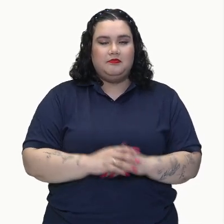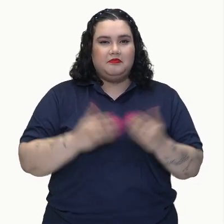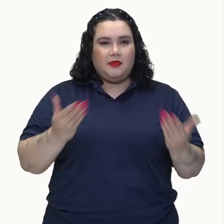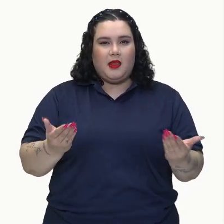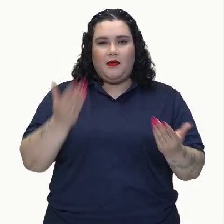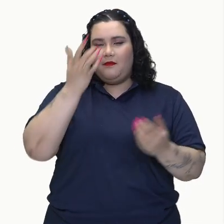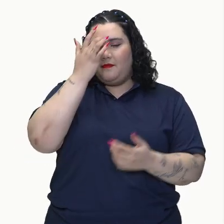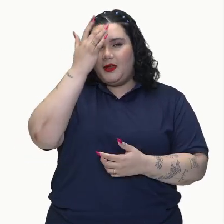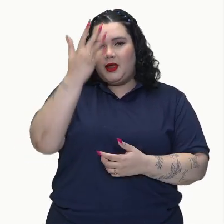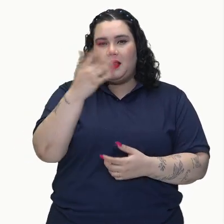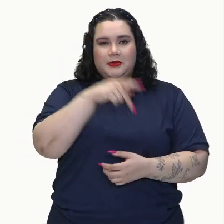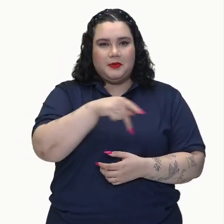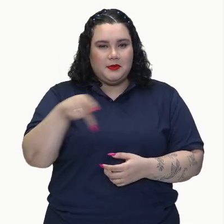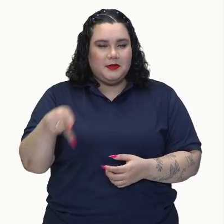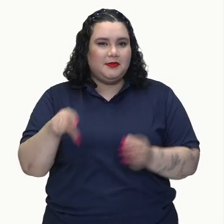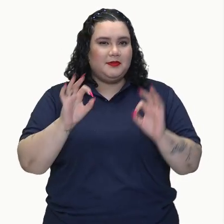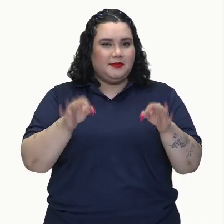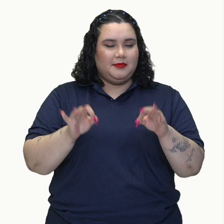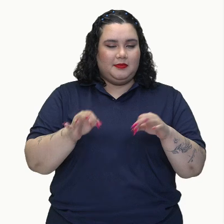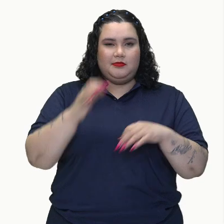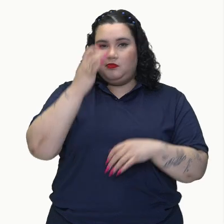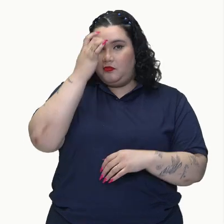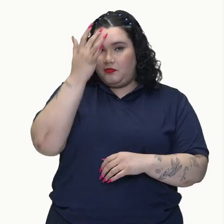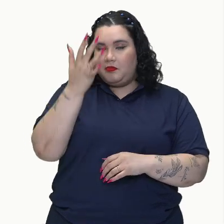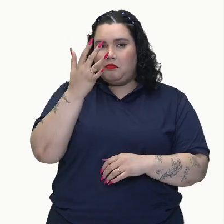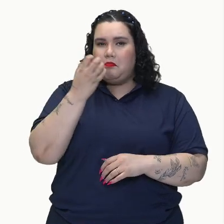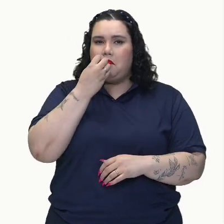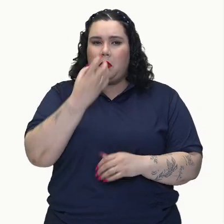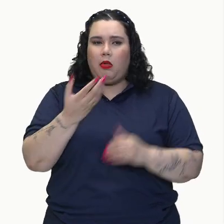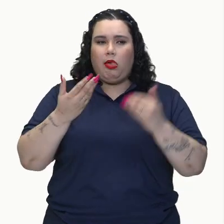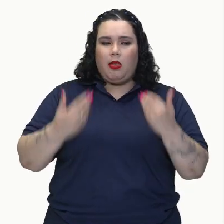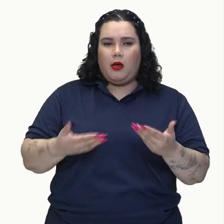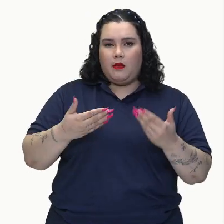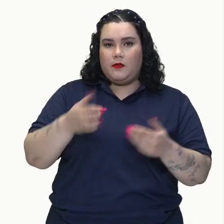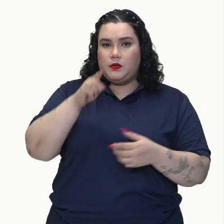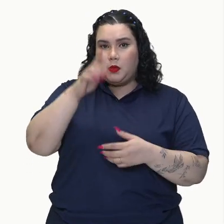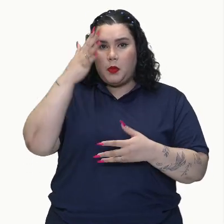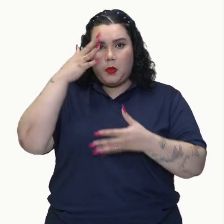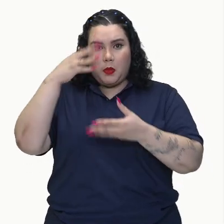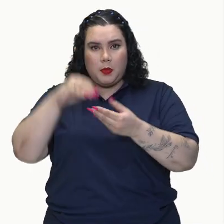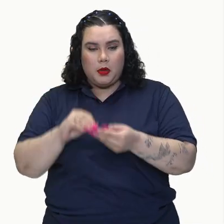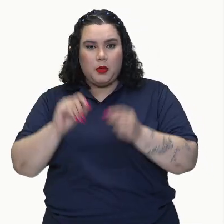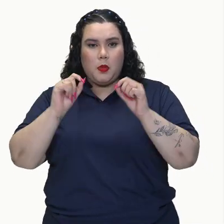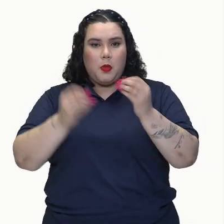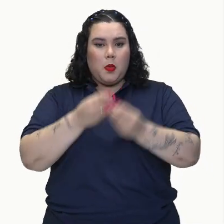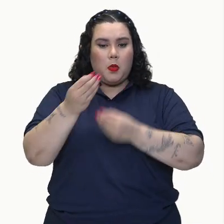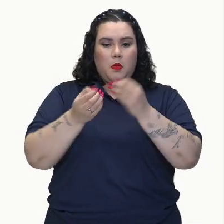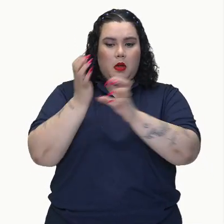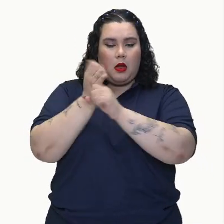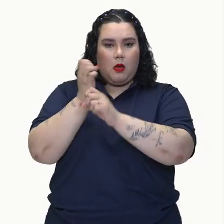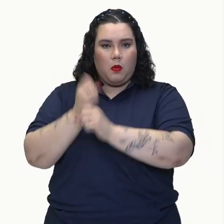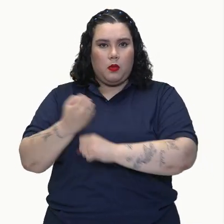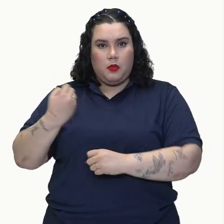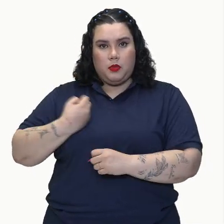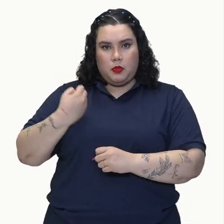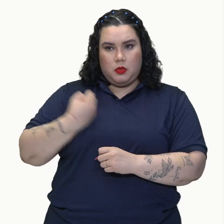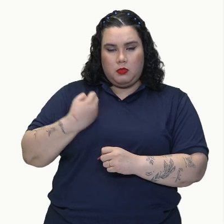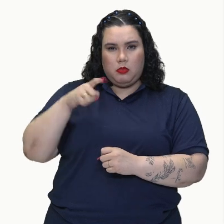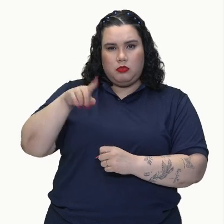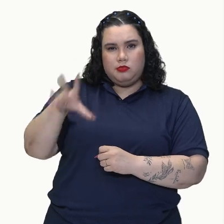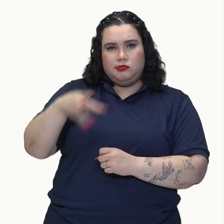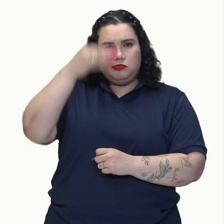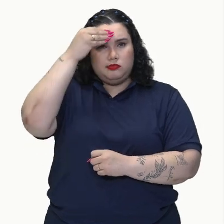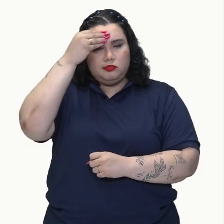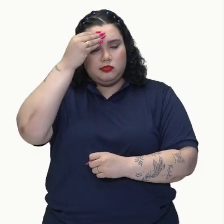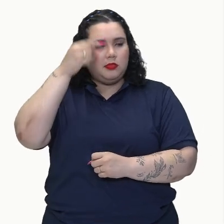isso é muito fácil mesmo. Se você entender o que é um quadrado perfeito e conseguir decorar, mano, isso aí você